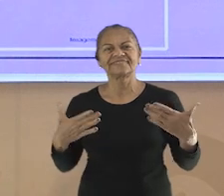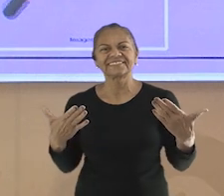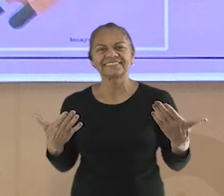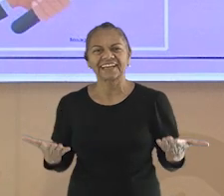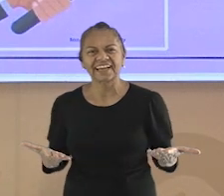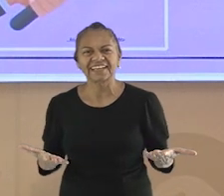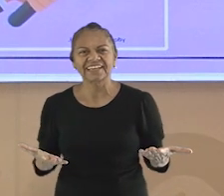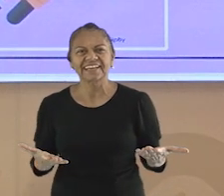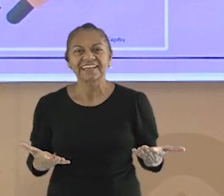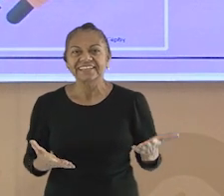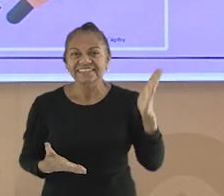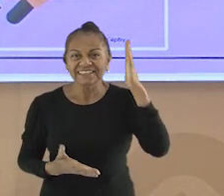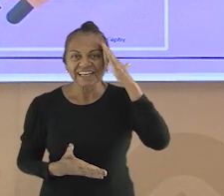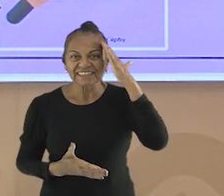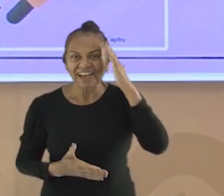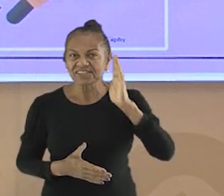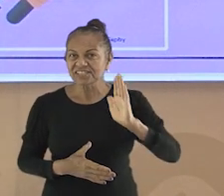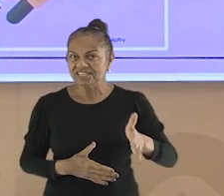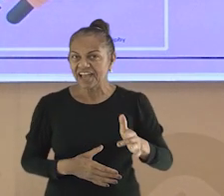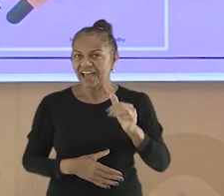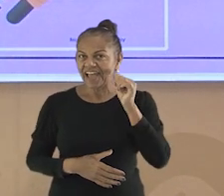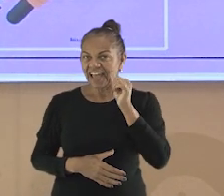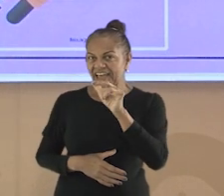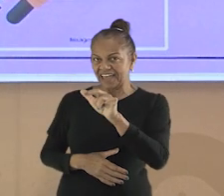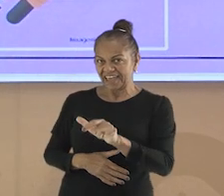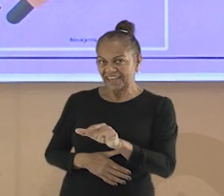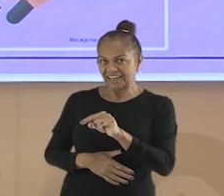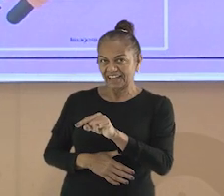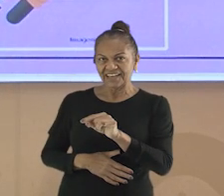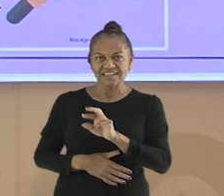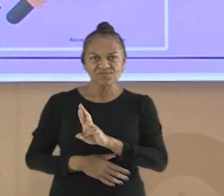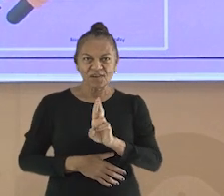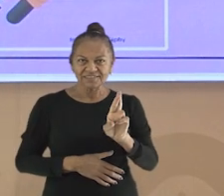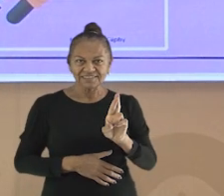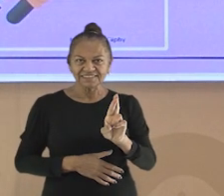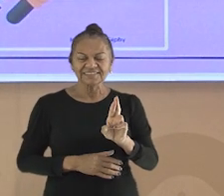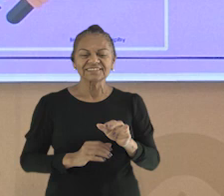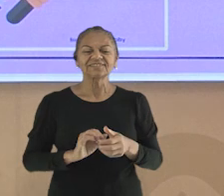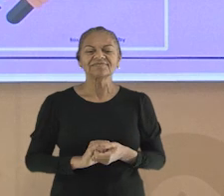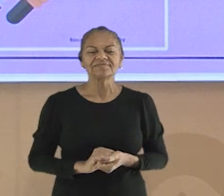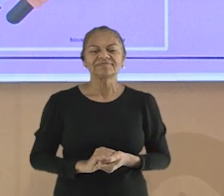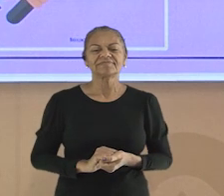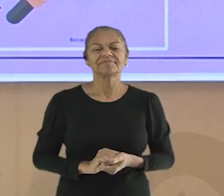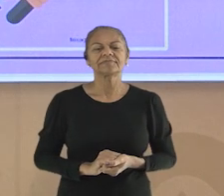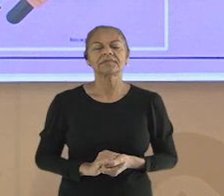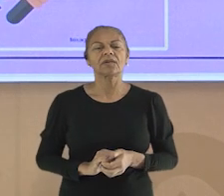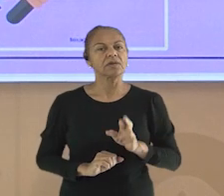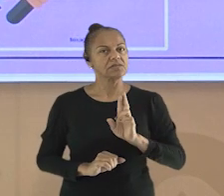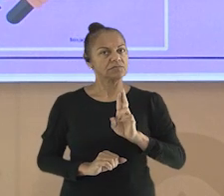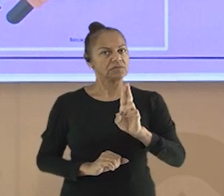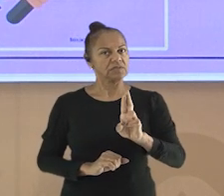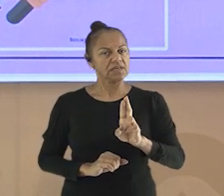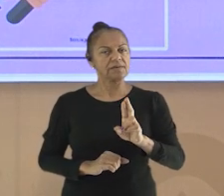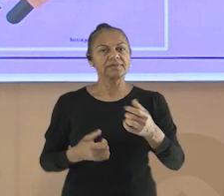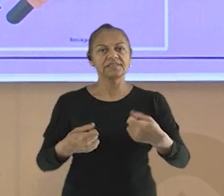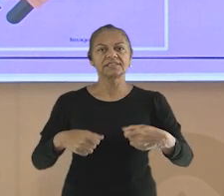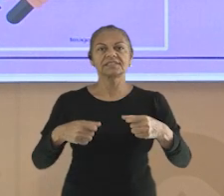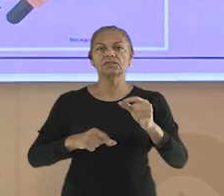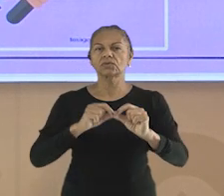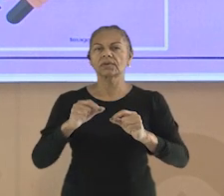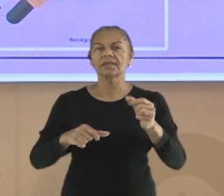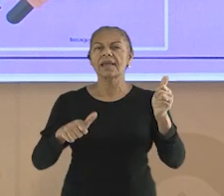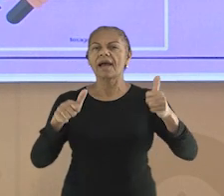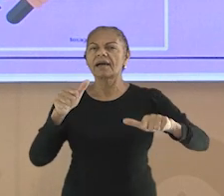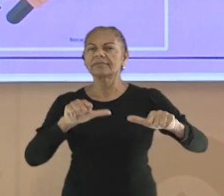E aí, pessoal, vocês já sabem o que Maria respondeu? Vamos conferir? Bom, para responder,